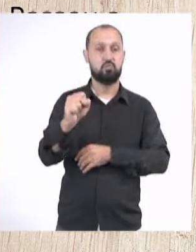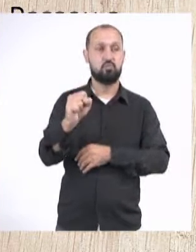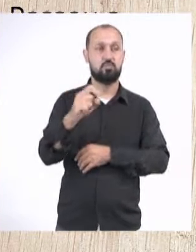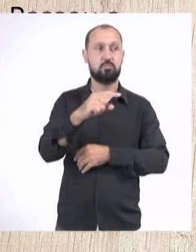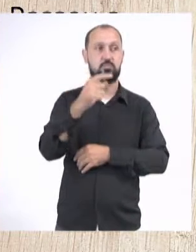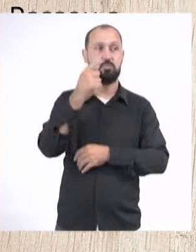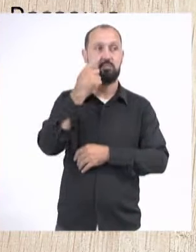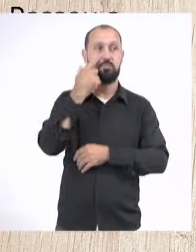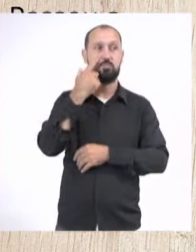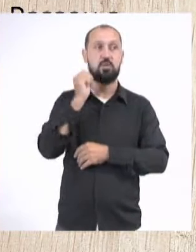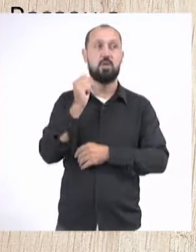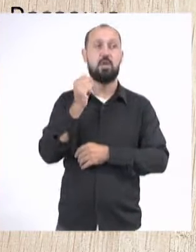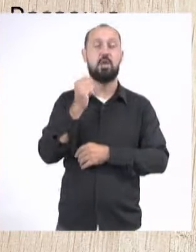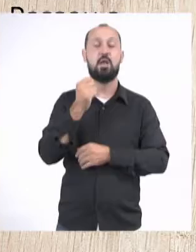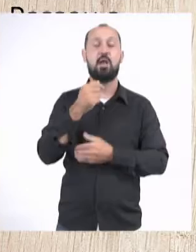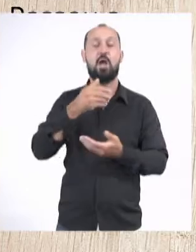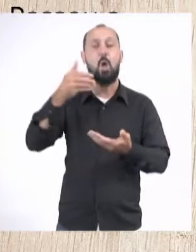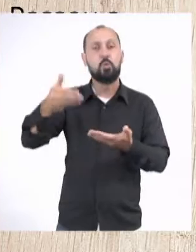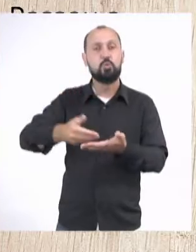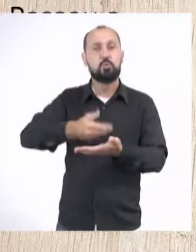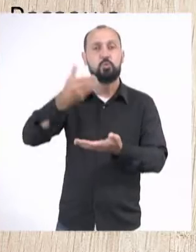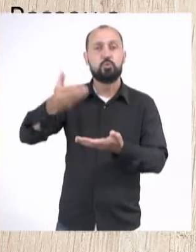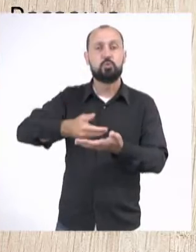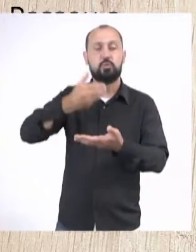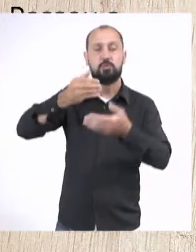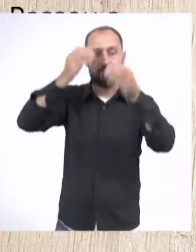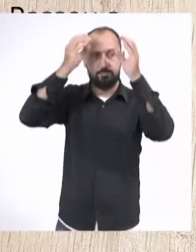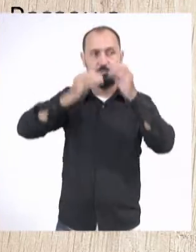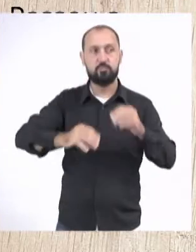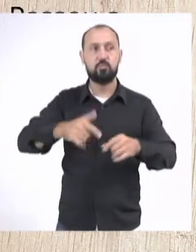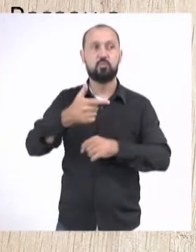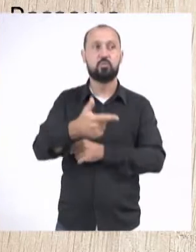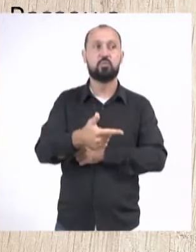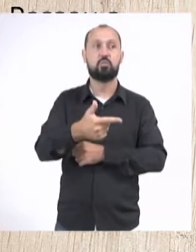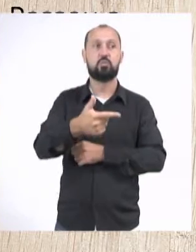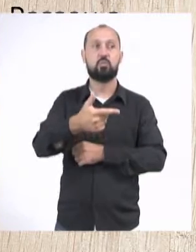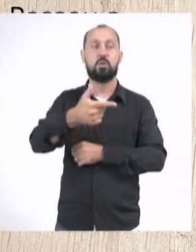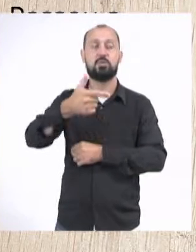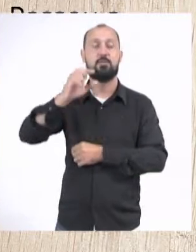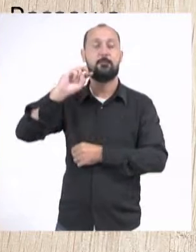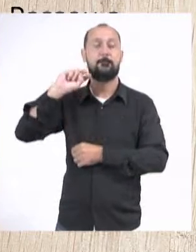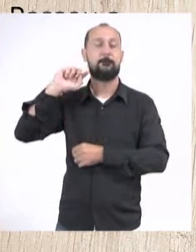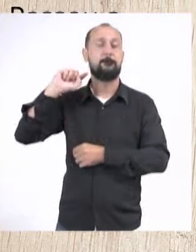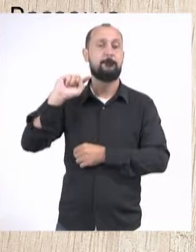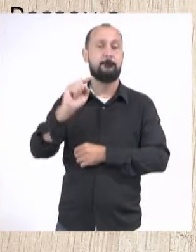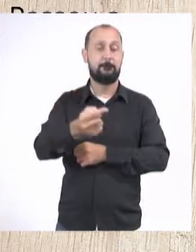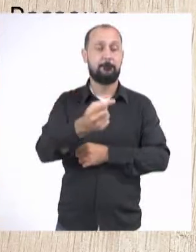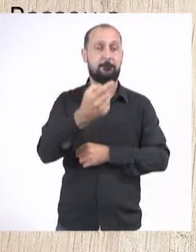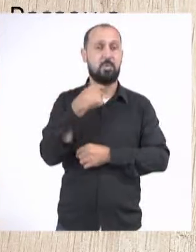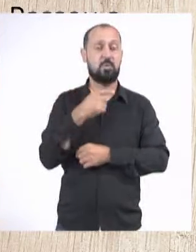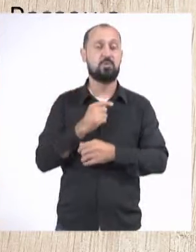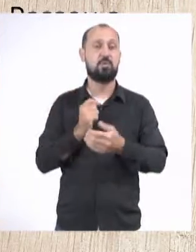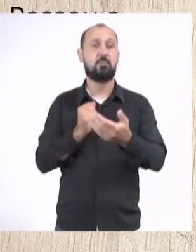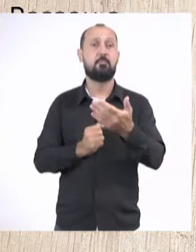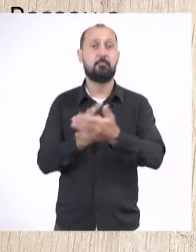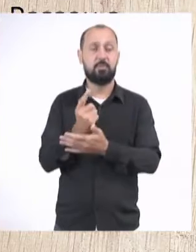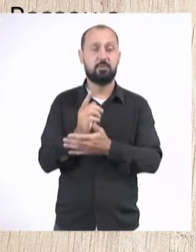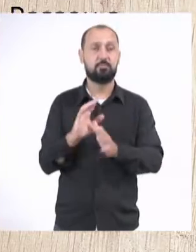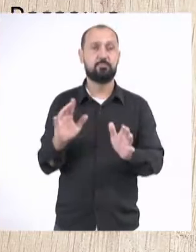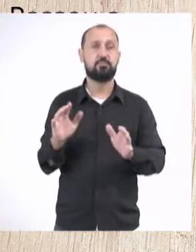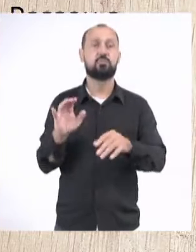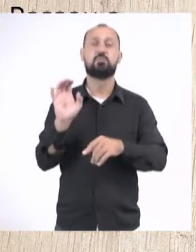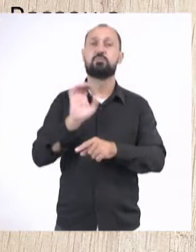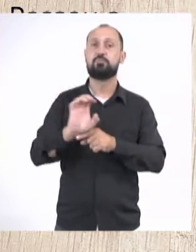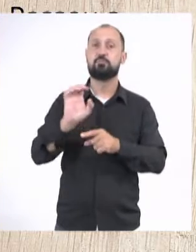o programa Sopa Cidadã, que serve diariamente 2.925 refeições do tipo ceia. Atualmente,